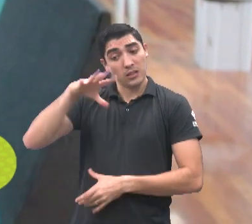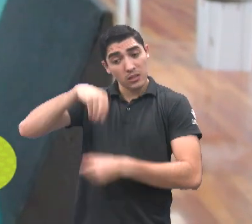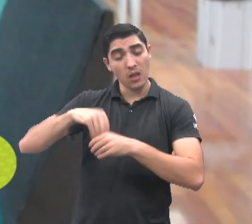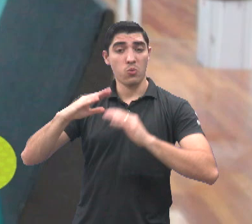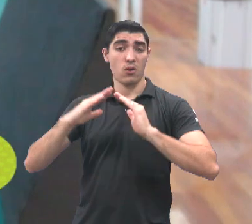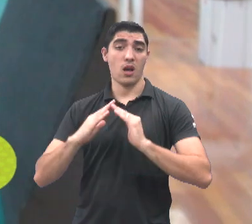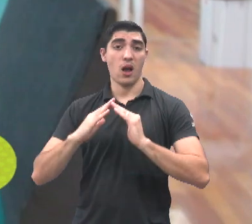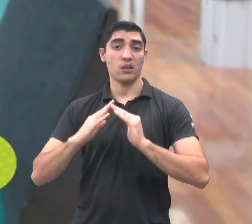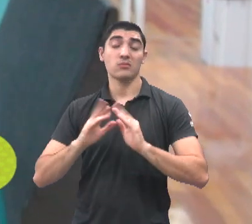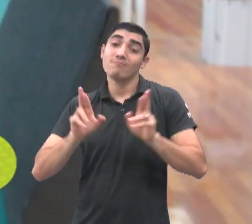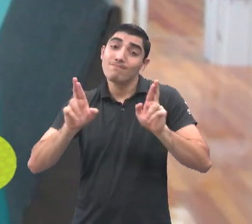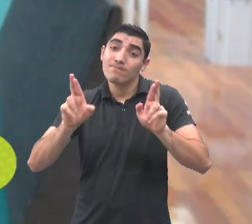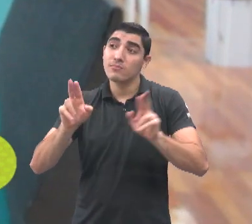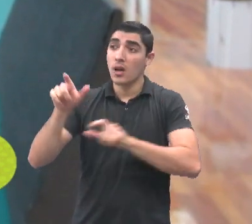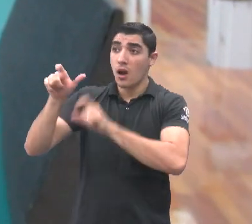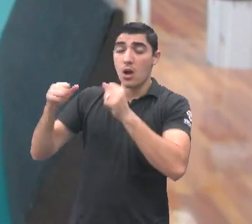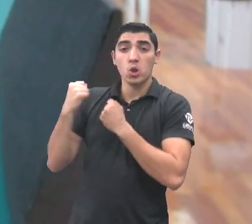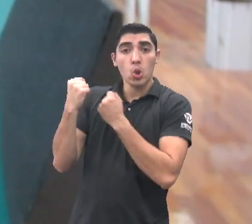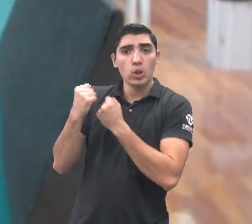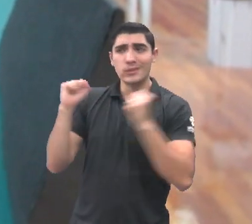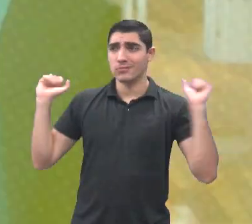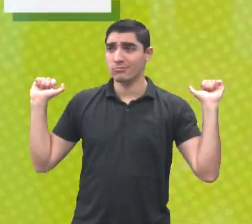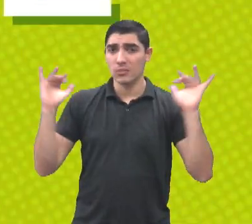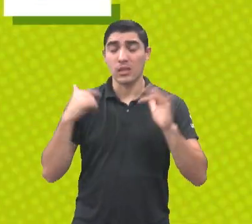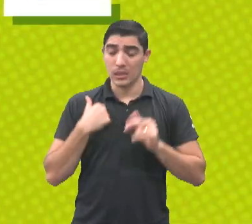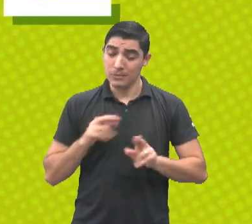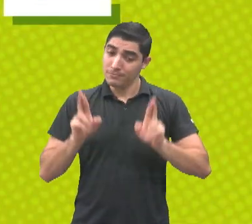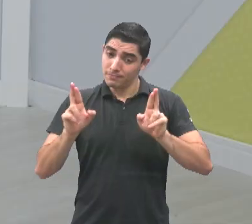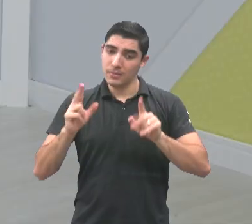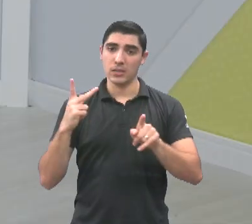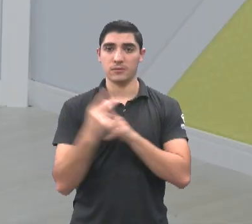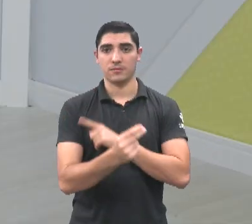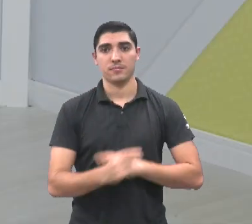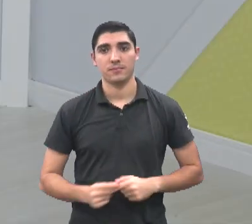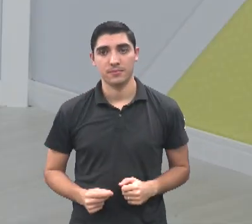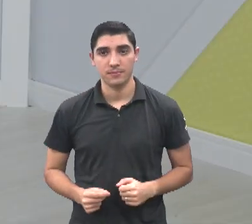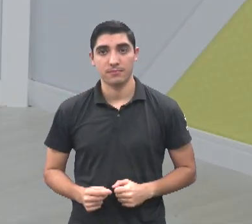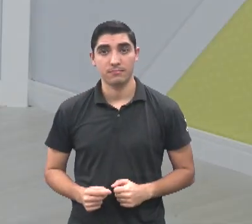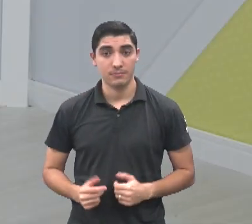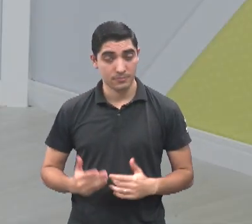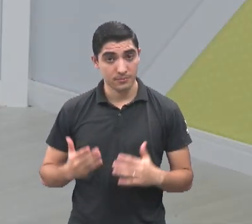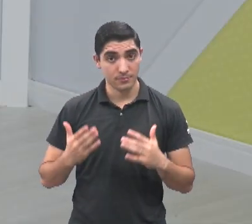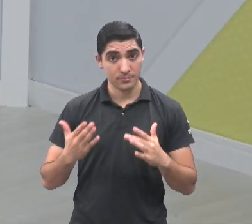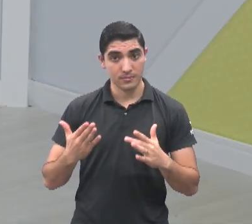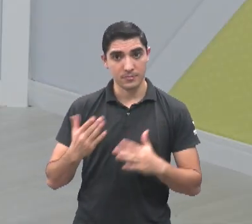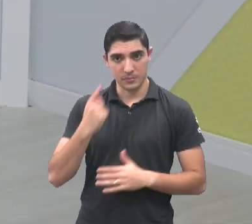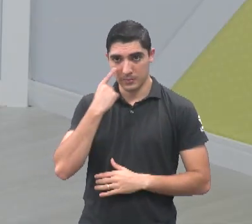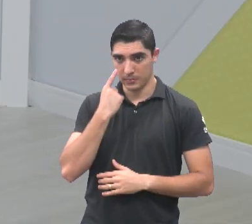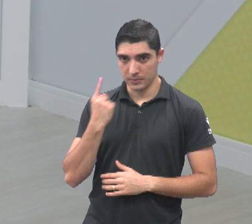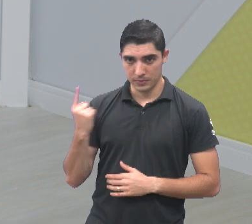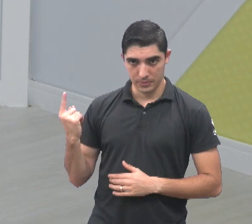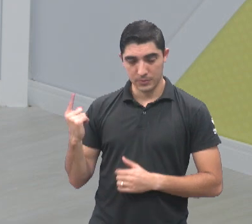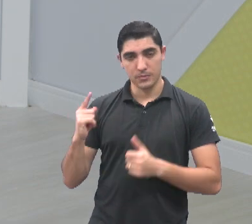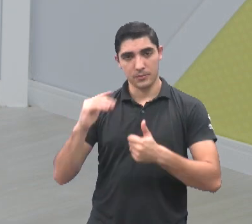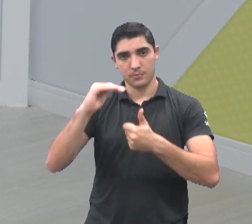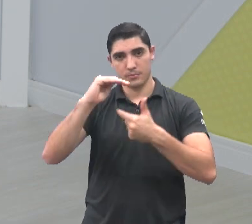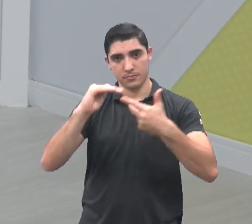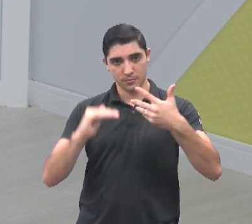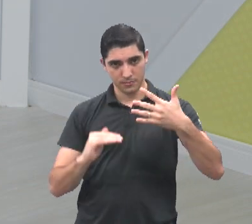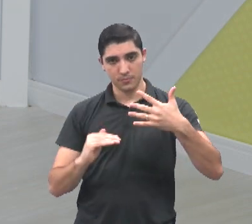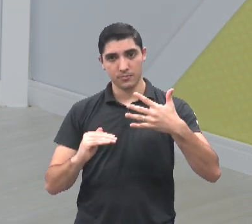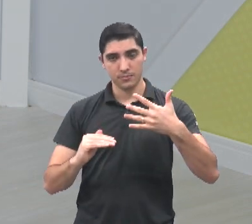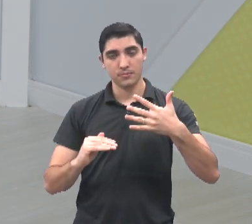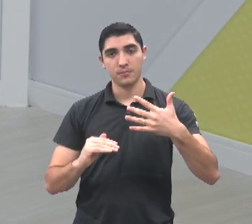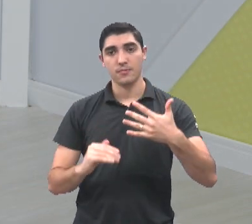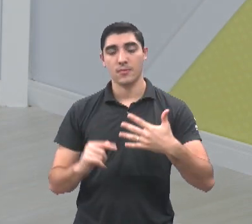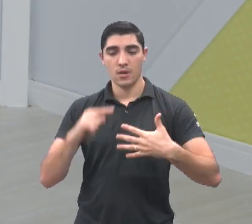espero mesmo sair com uma vitória. Pois é, Bruno, vamos dar uma olhada aqui na classificação, o Matheus vai colocar pra gente, a gente vai ver o